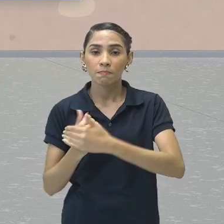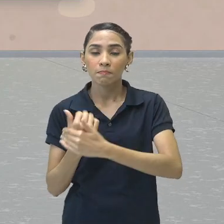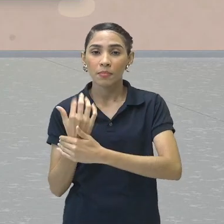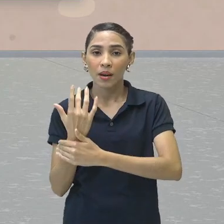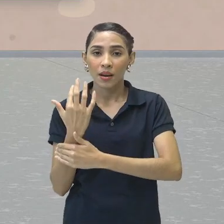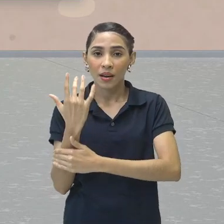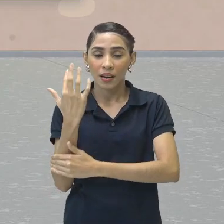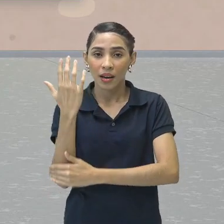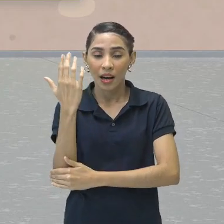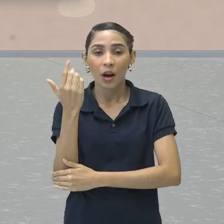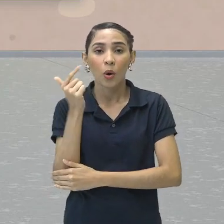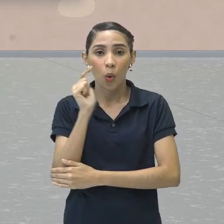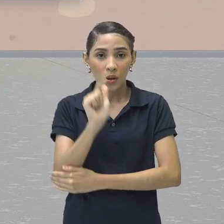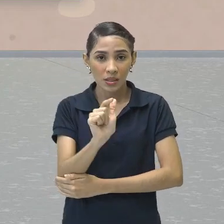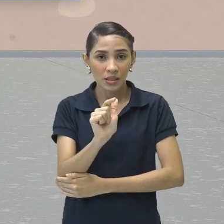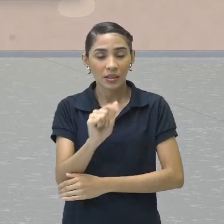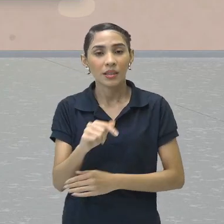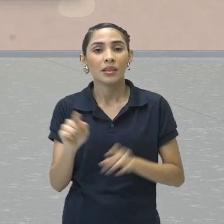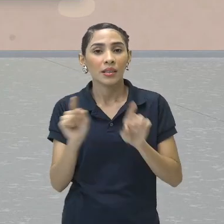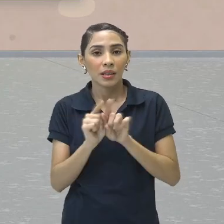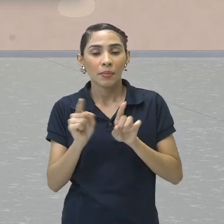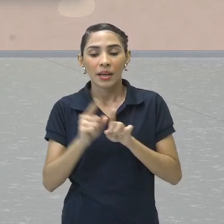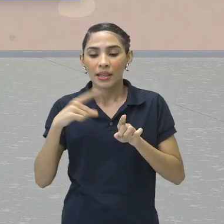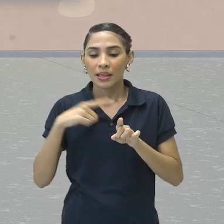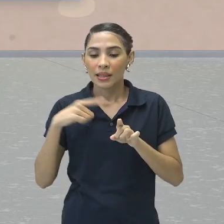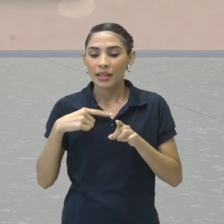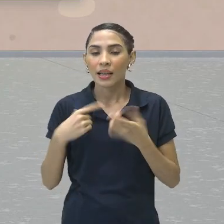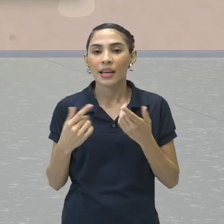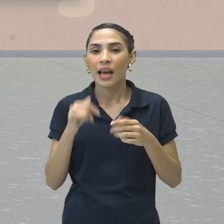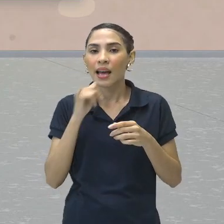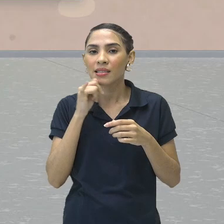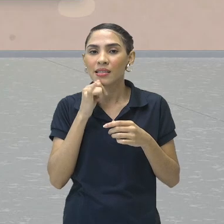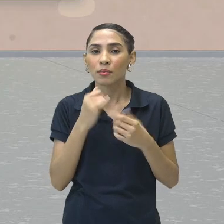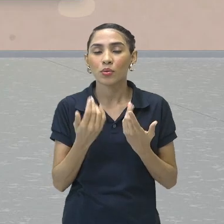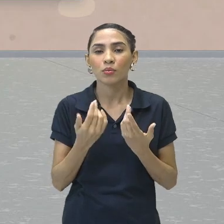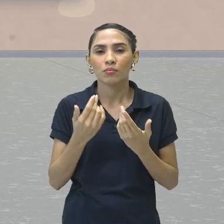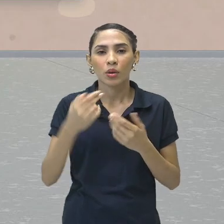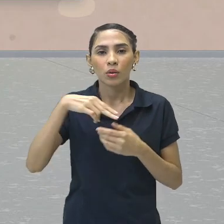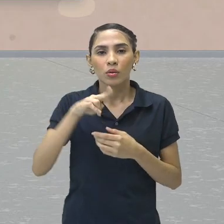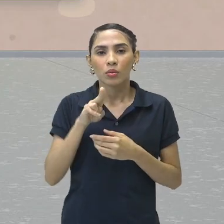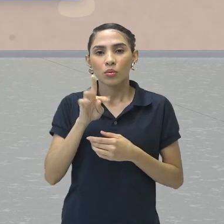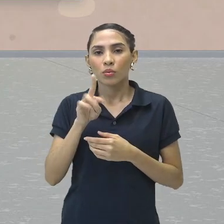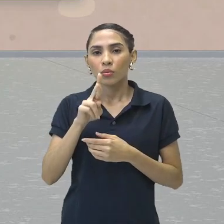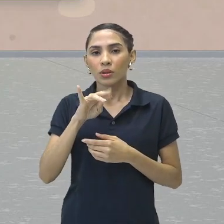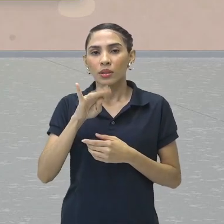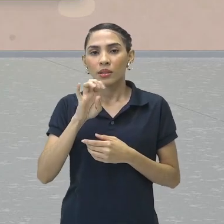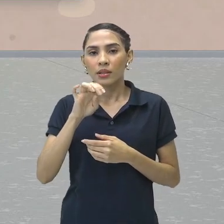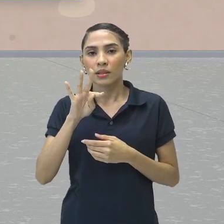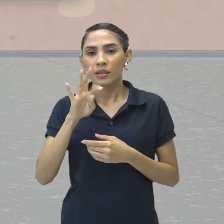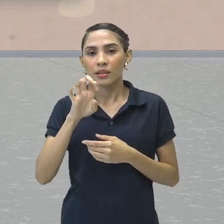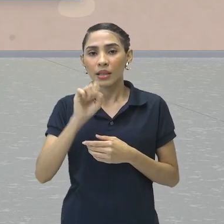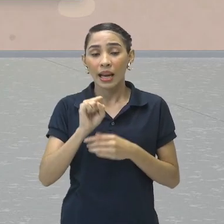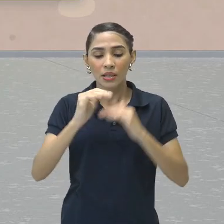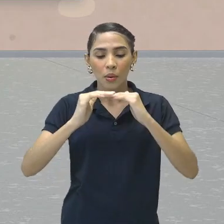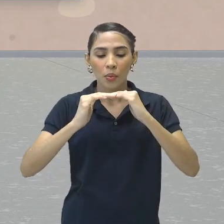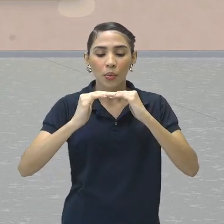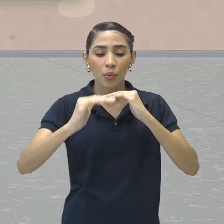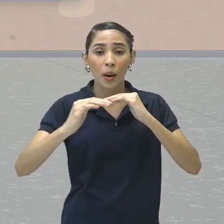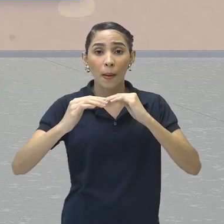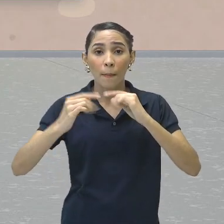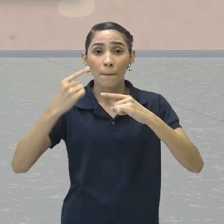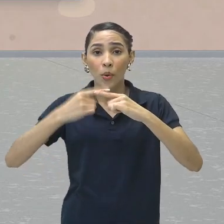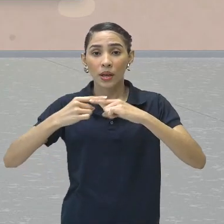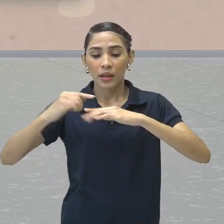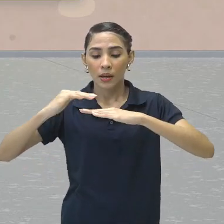aí existirem. Então você tem os nutrientes ali só nessa parte aí de cima. Por quê? Porque essas camadas mais fundas